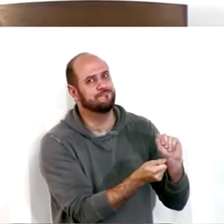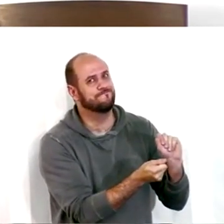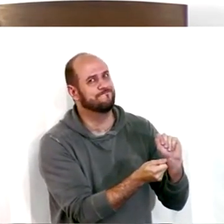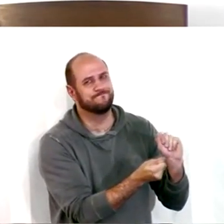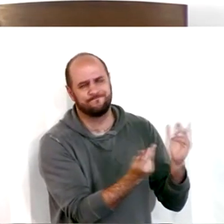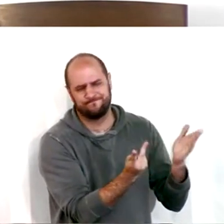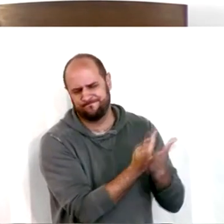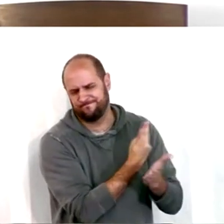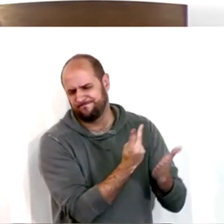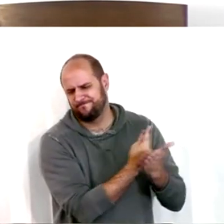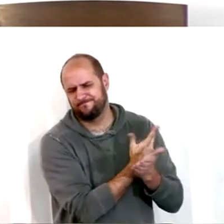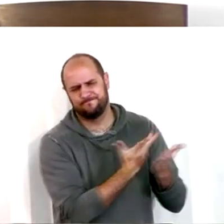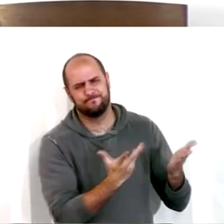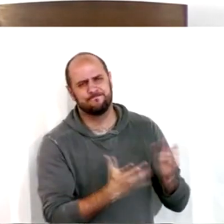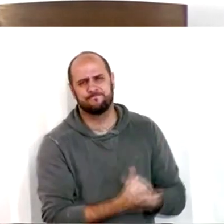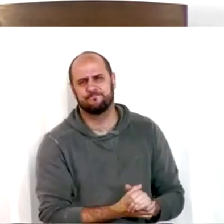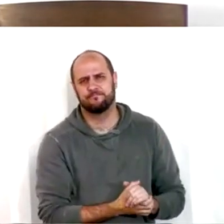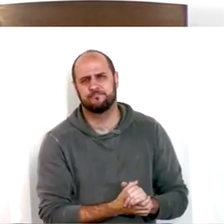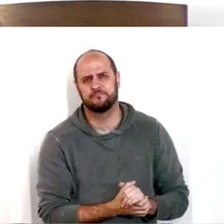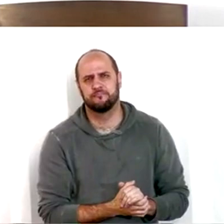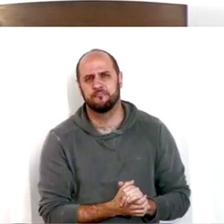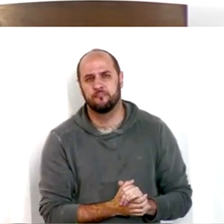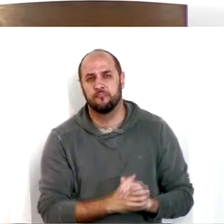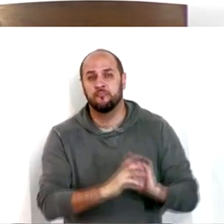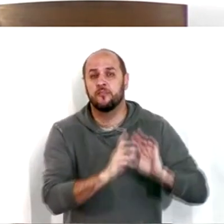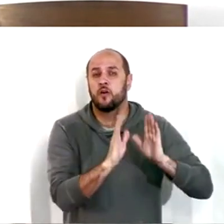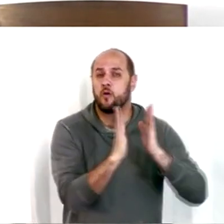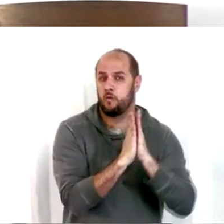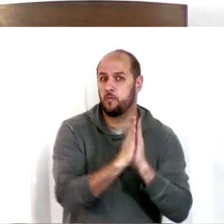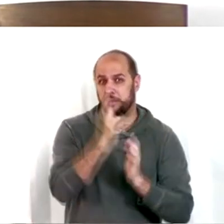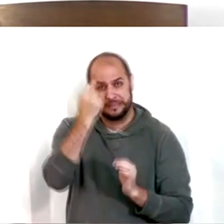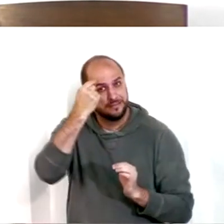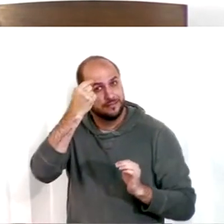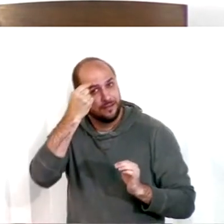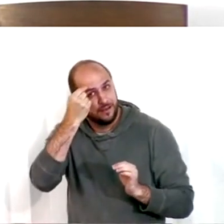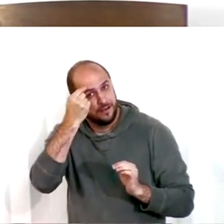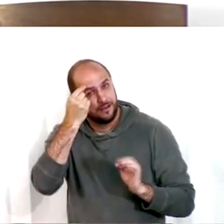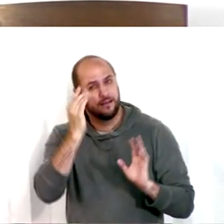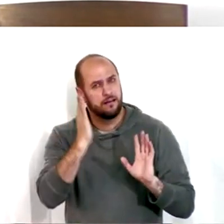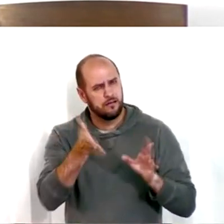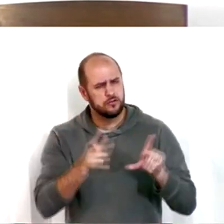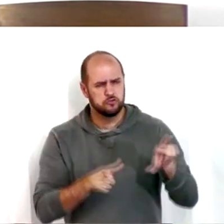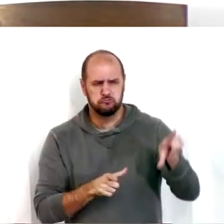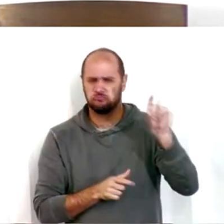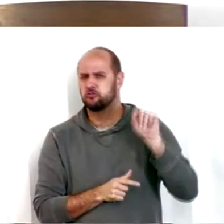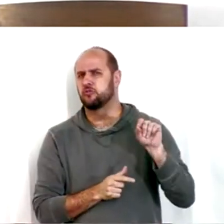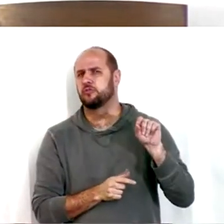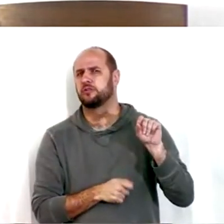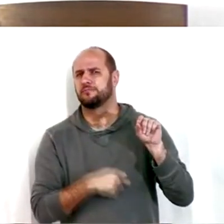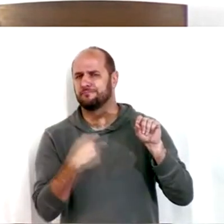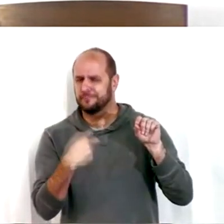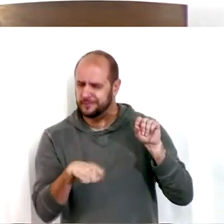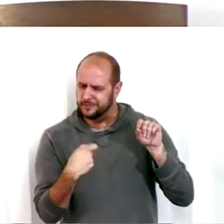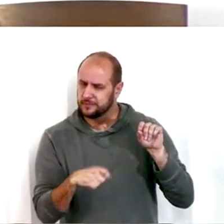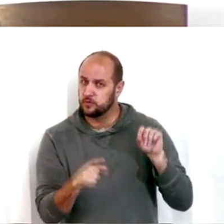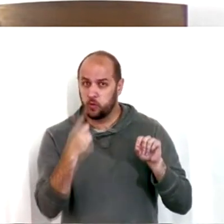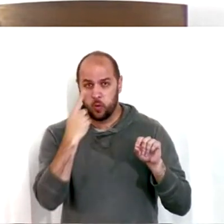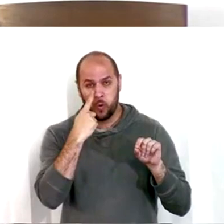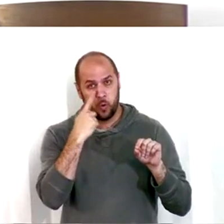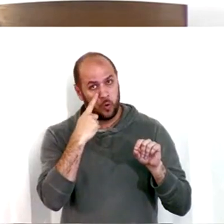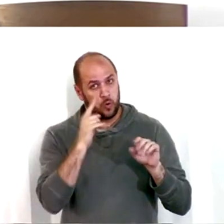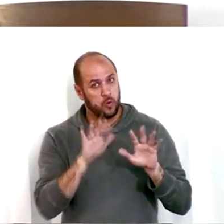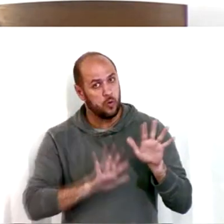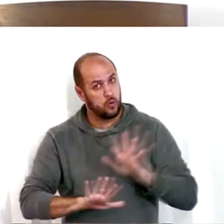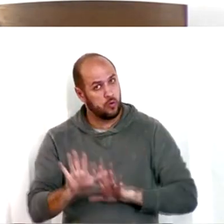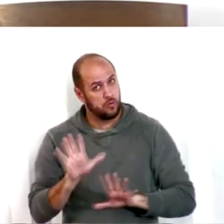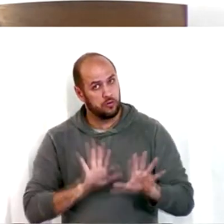ao orar ou a pensar, melhor dizendo, nesta escolha que você precisa fazer. Cuidado, os